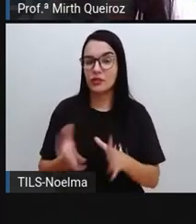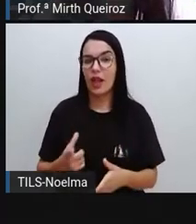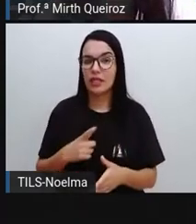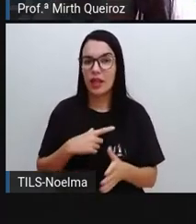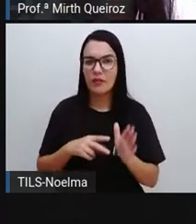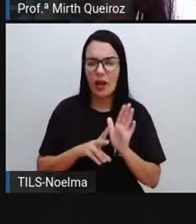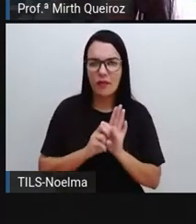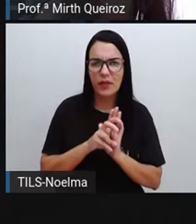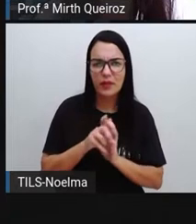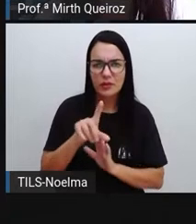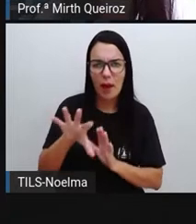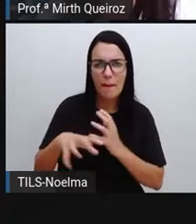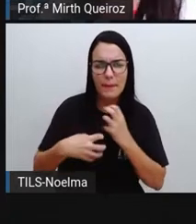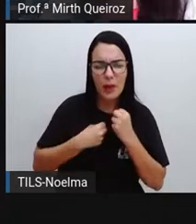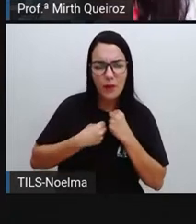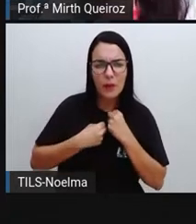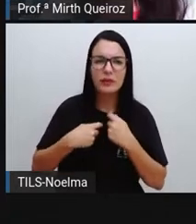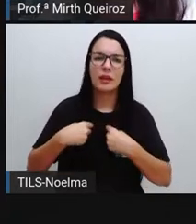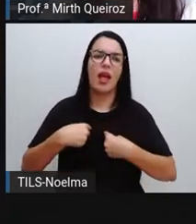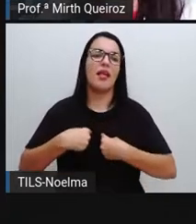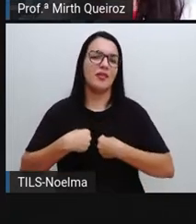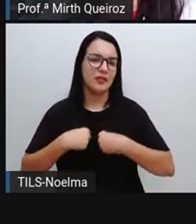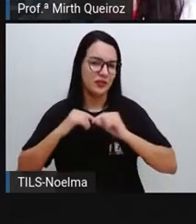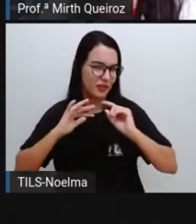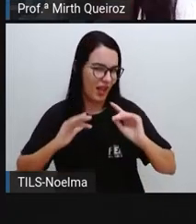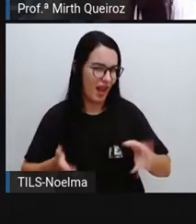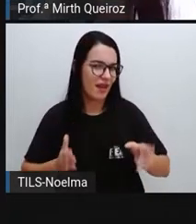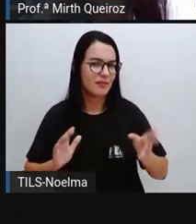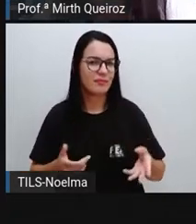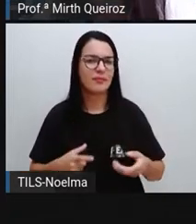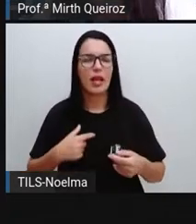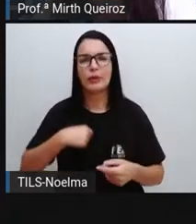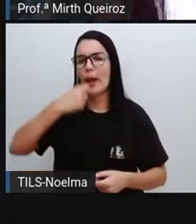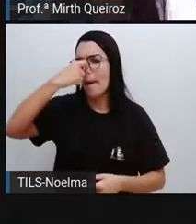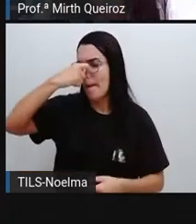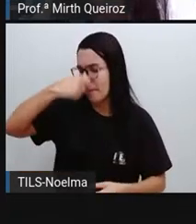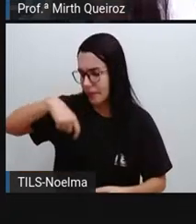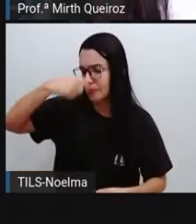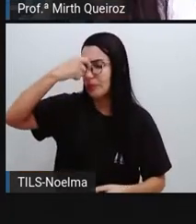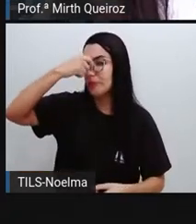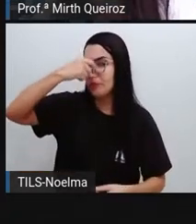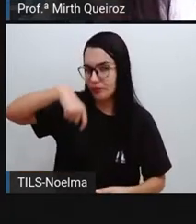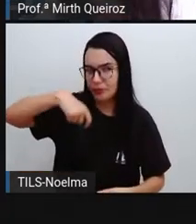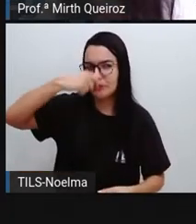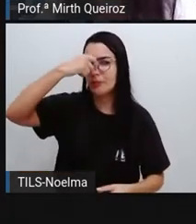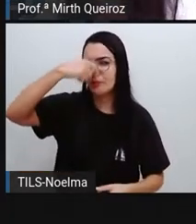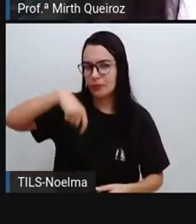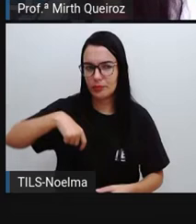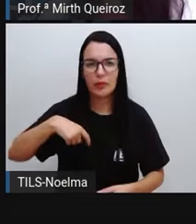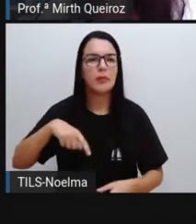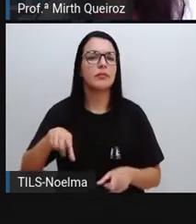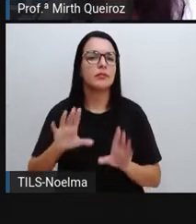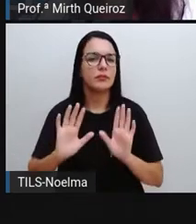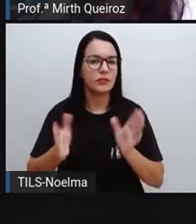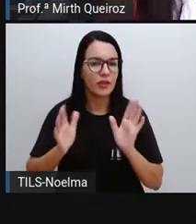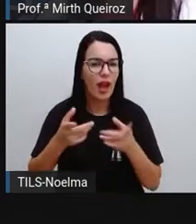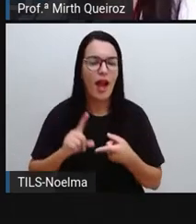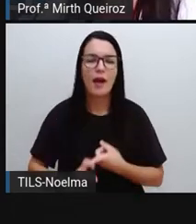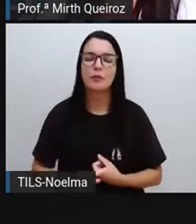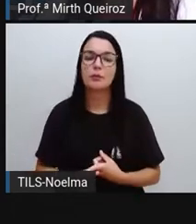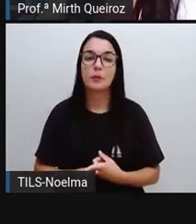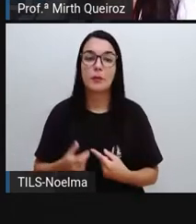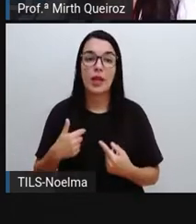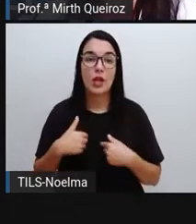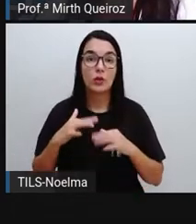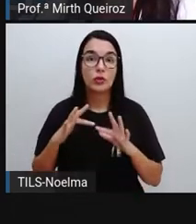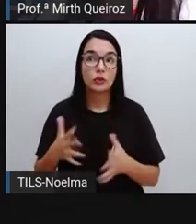aí, vocês já tiveram? Eu já tive. Eu já gripei, né? A gripe e o resfriado são causados por vírus.